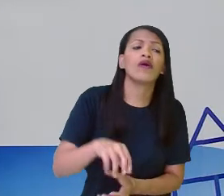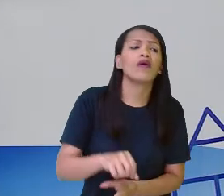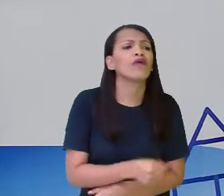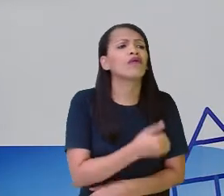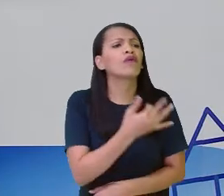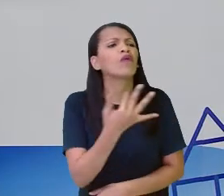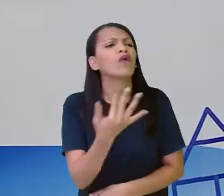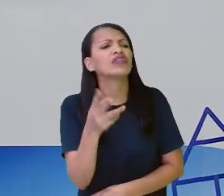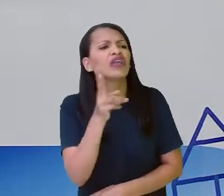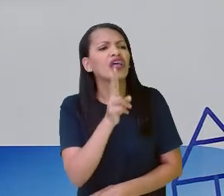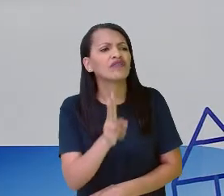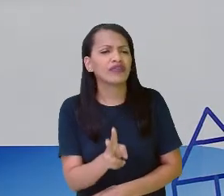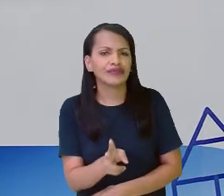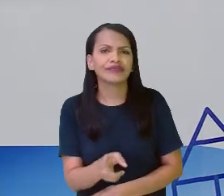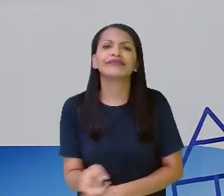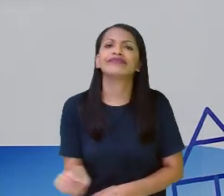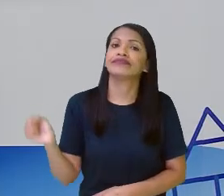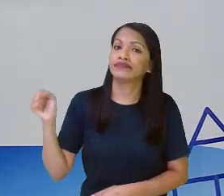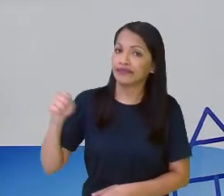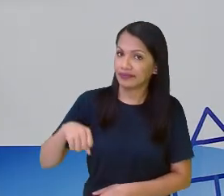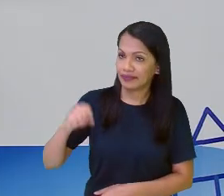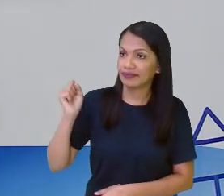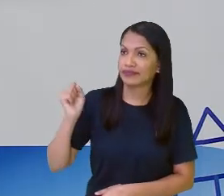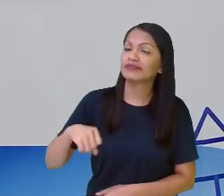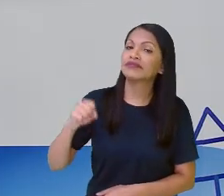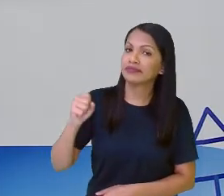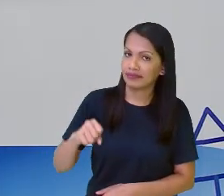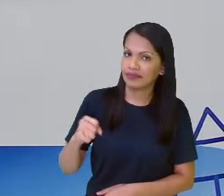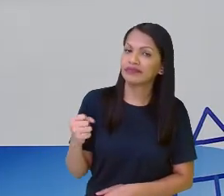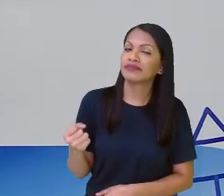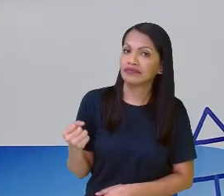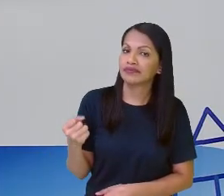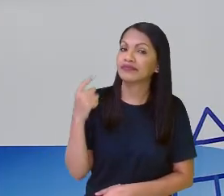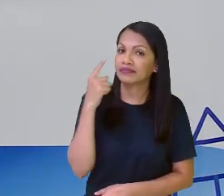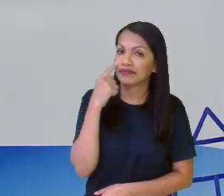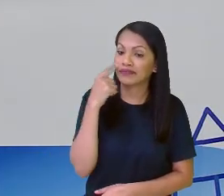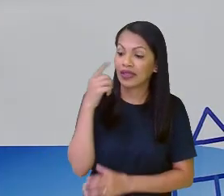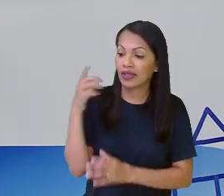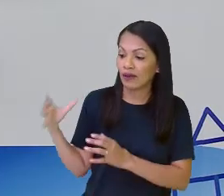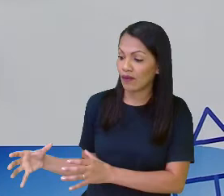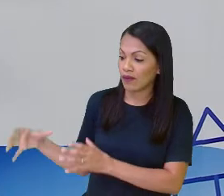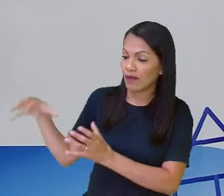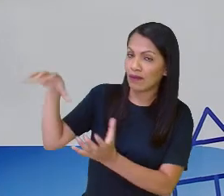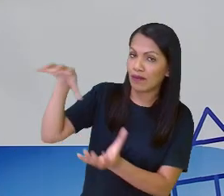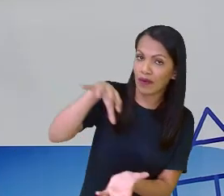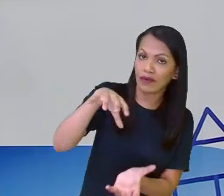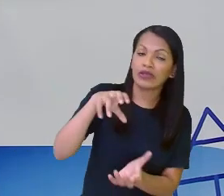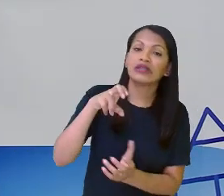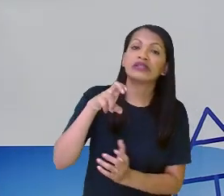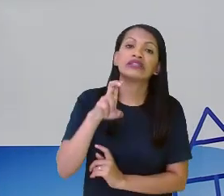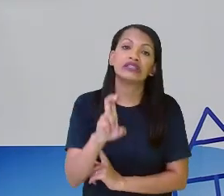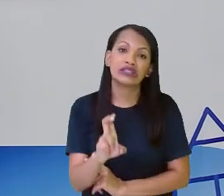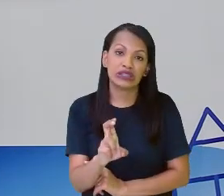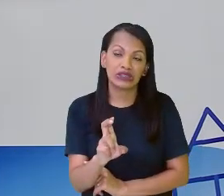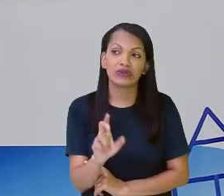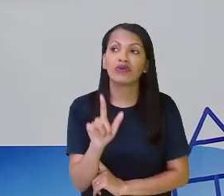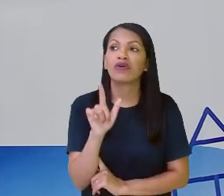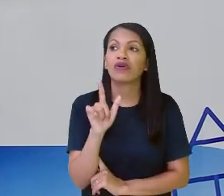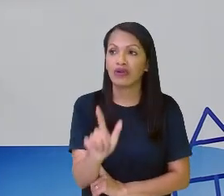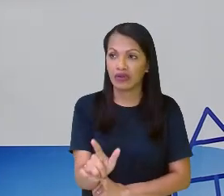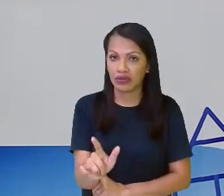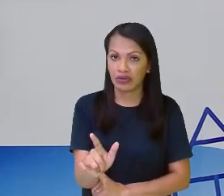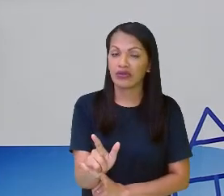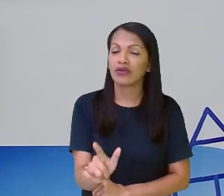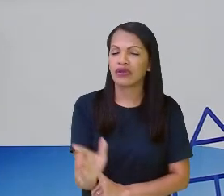usar só o de sim. 5, Faz sentido. Faz sentido. né? Esses baldes de 5 litros, né? Já entendeu, né? Múltiplo